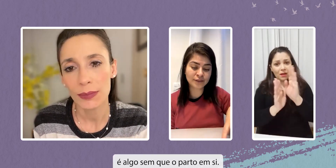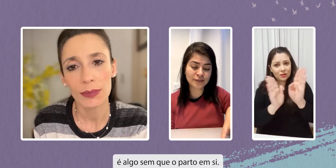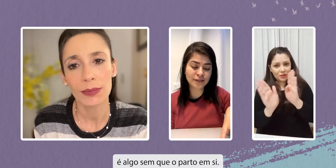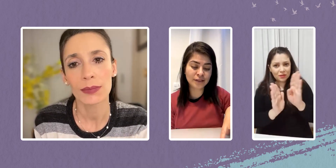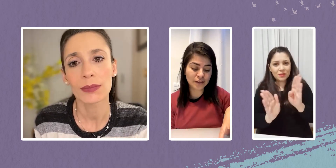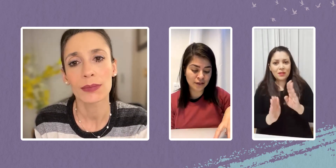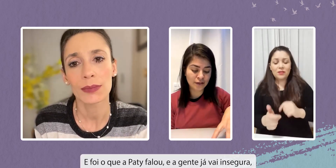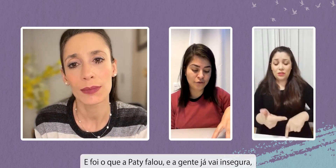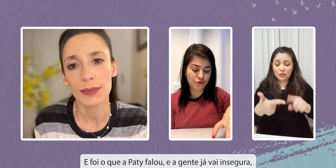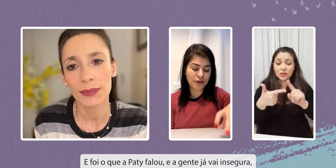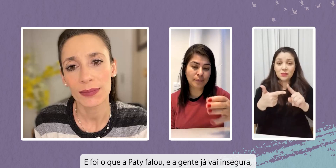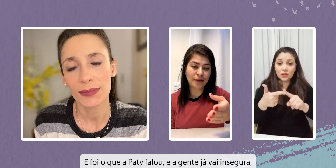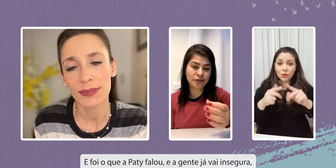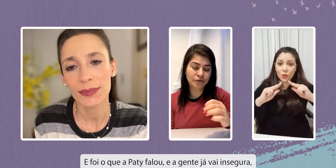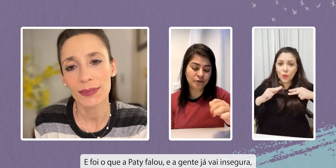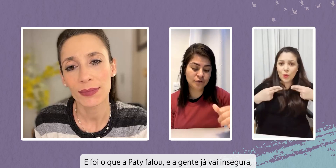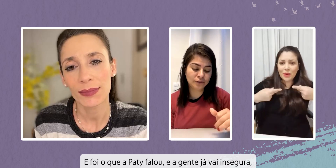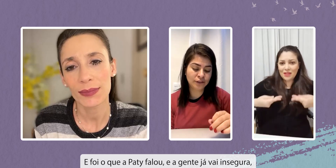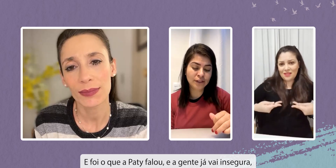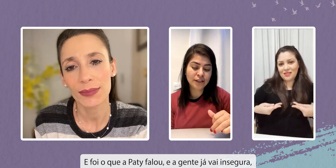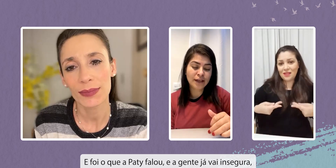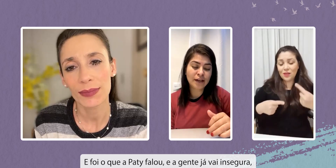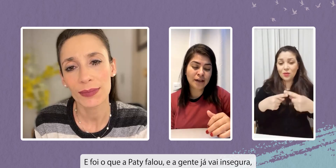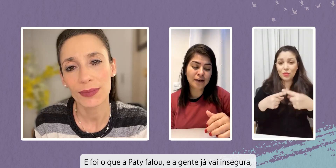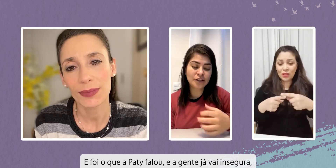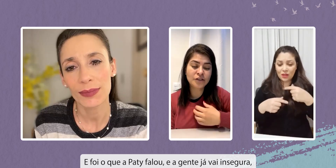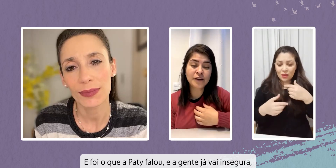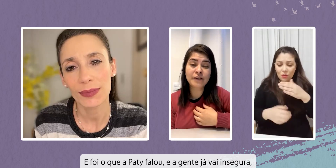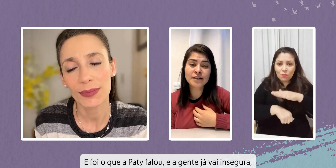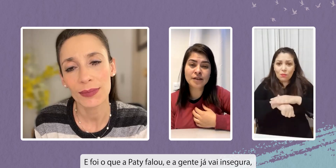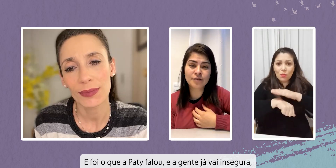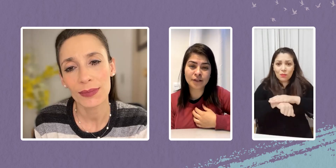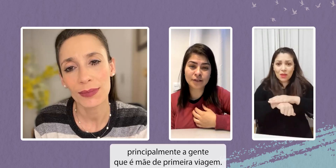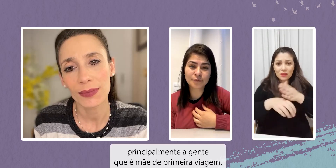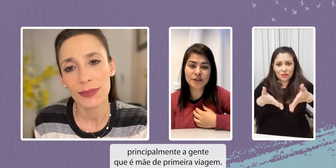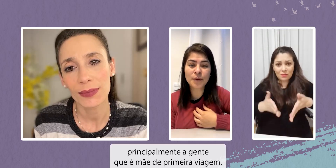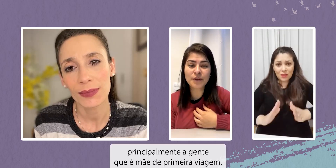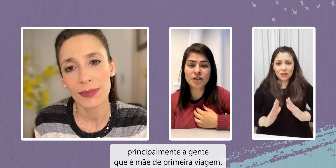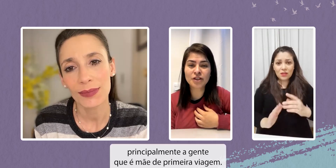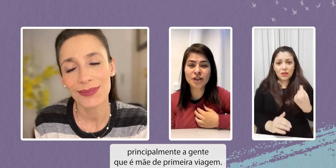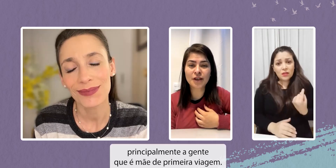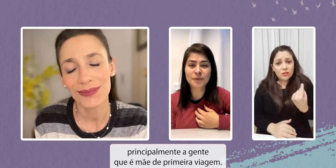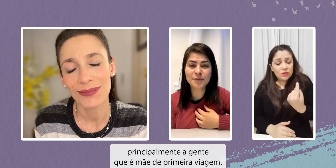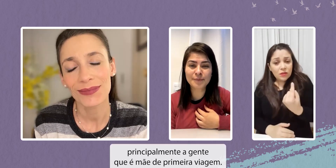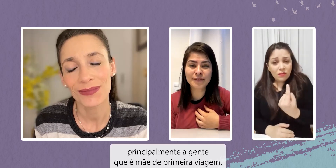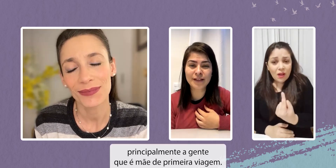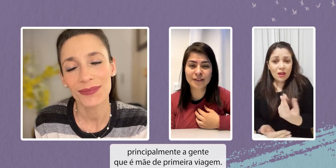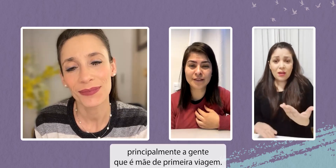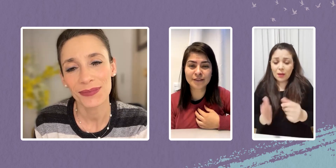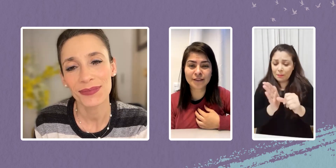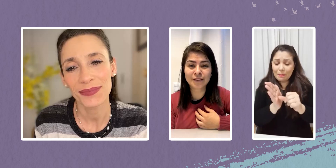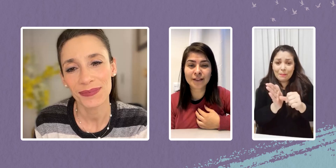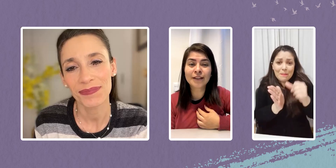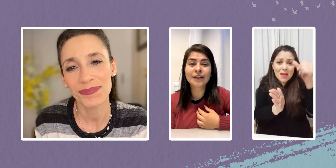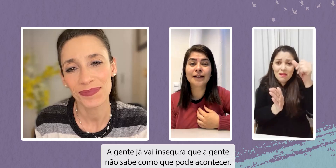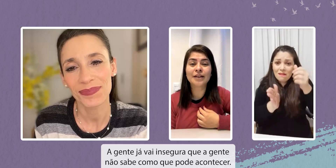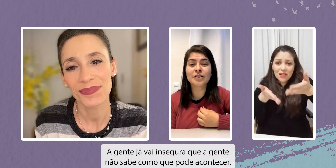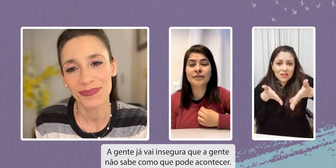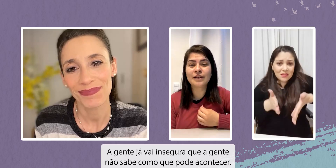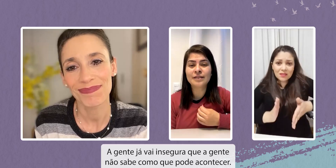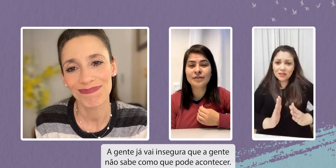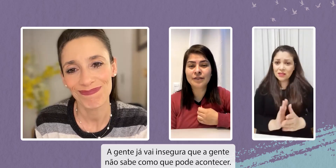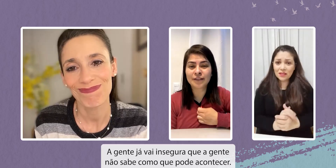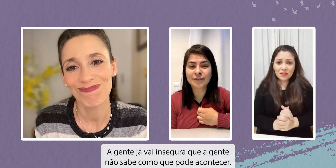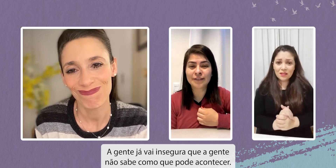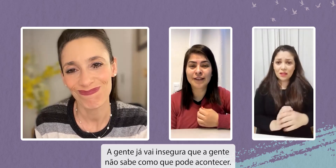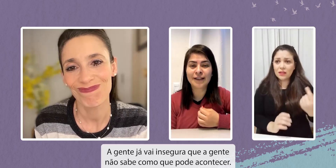parto em si, foi o que a Paty falou, né? A gente já vai insegura, principalmente a gente que é mãe de primeira viagem. A gente já